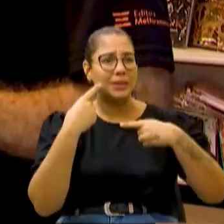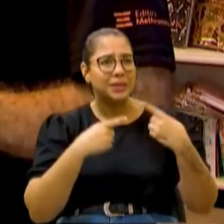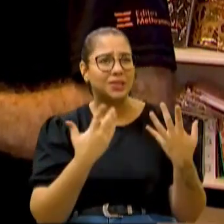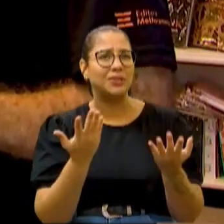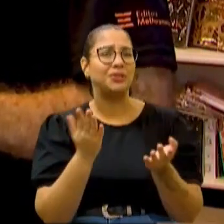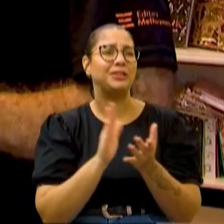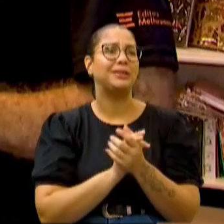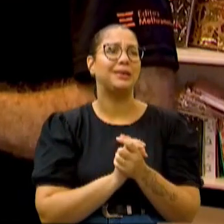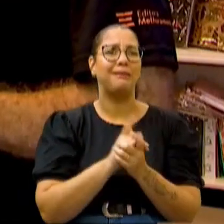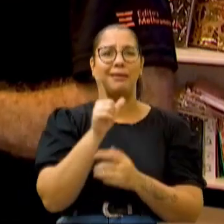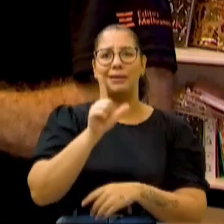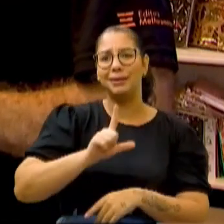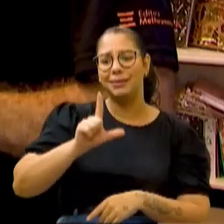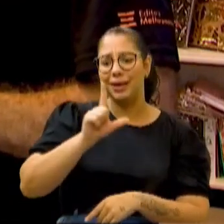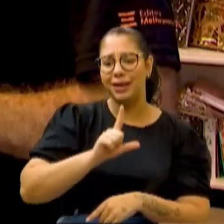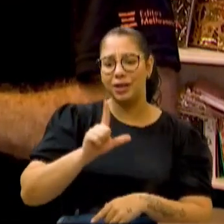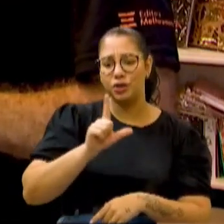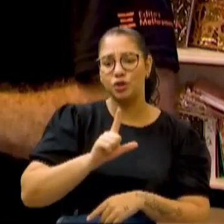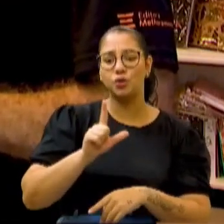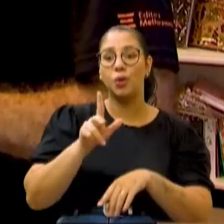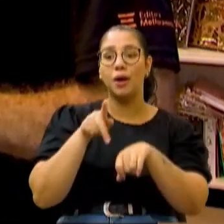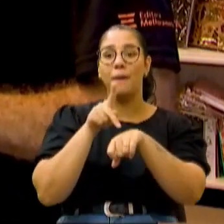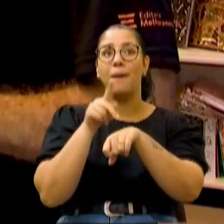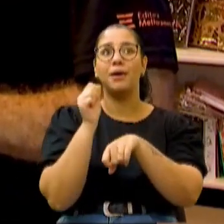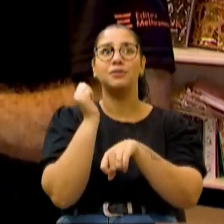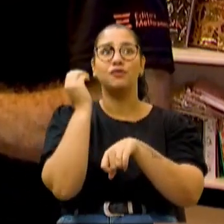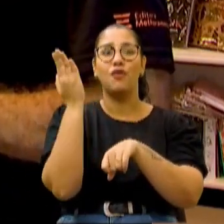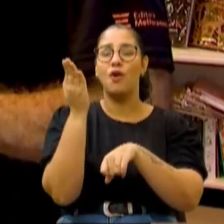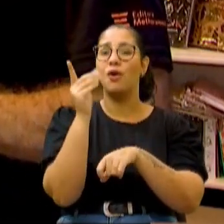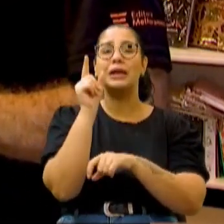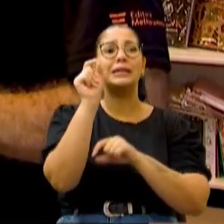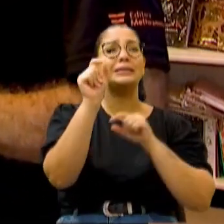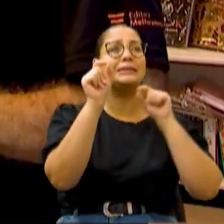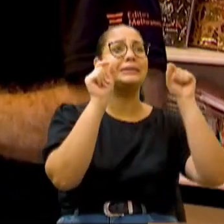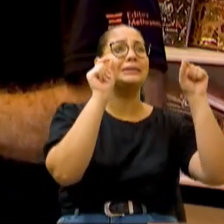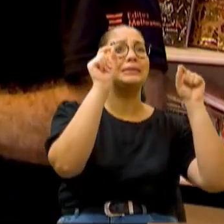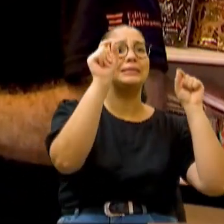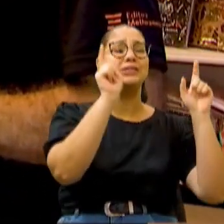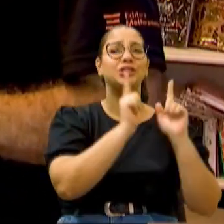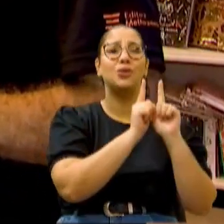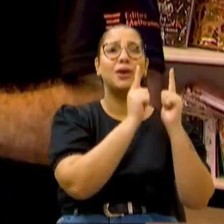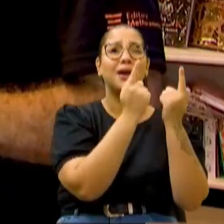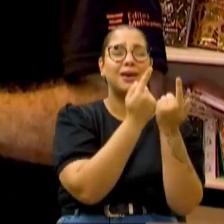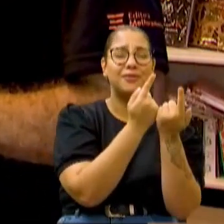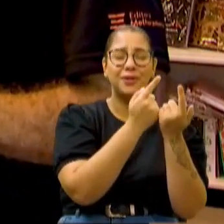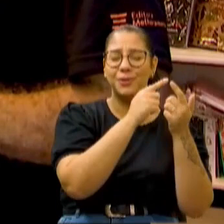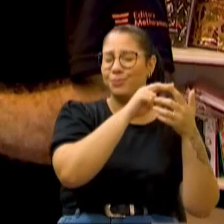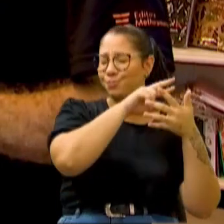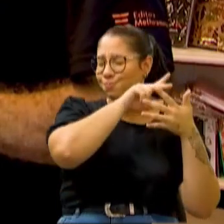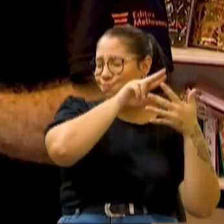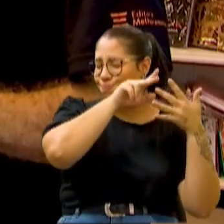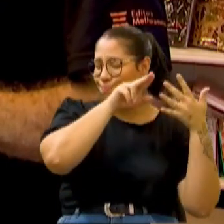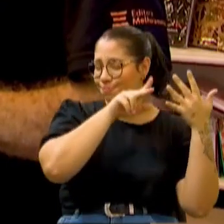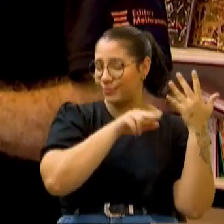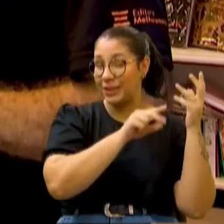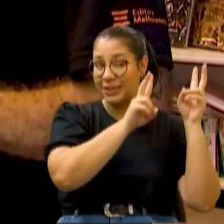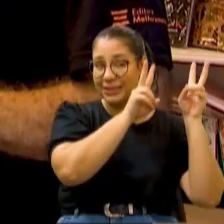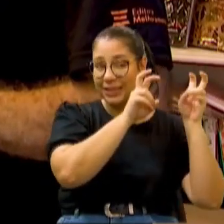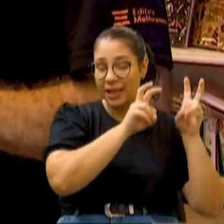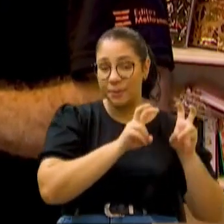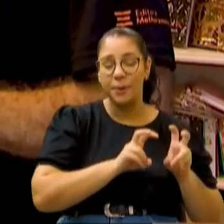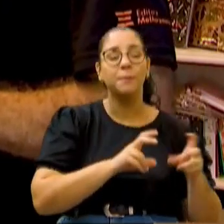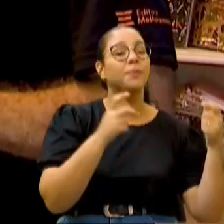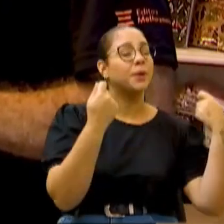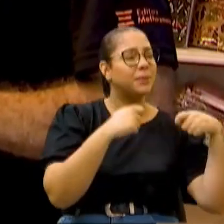política. Tá. Aí no outro, olha lá, literatura estrangeira, o que mais? Geografia, tem várias